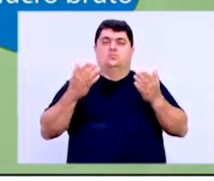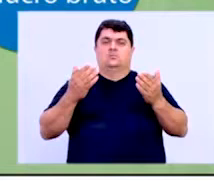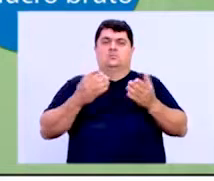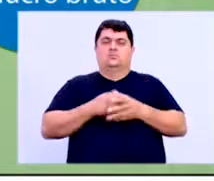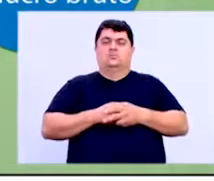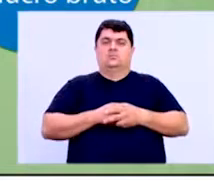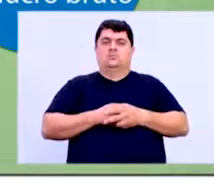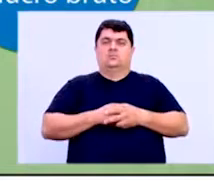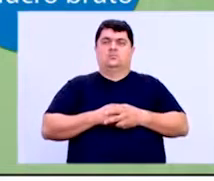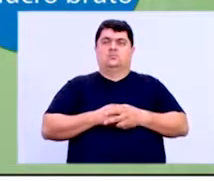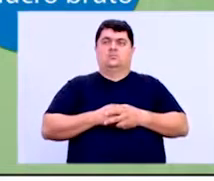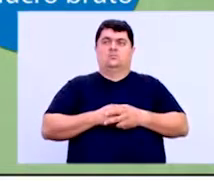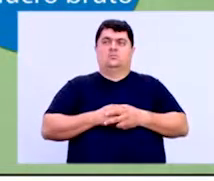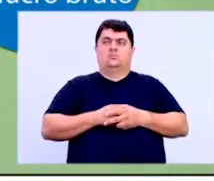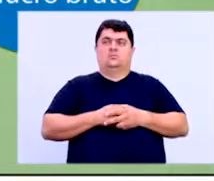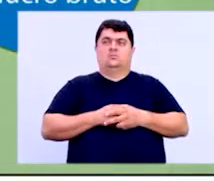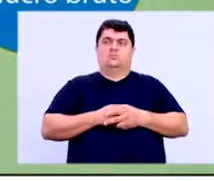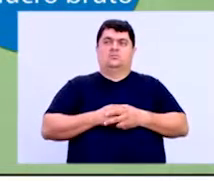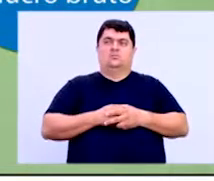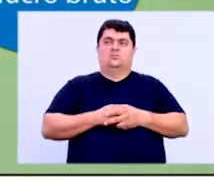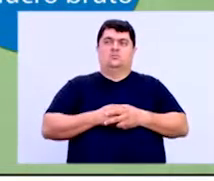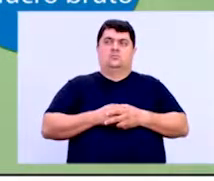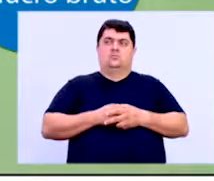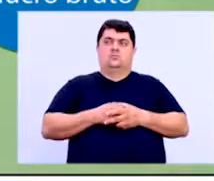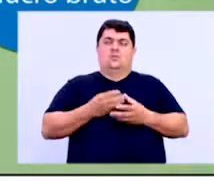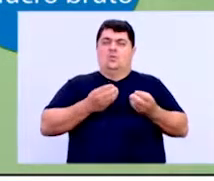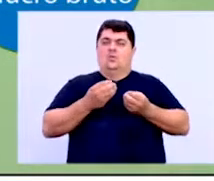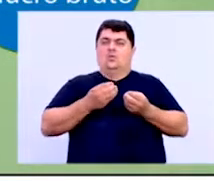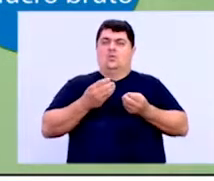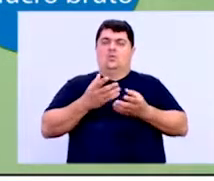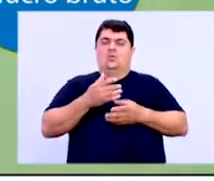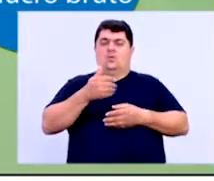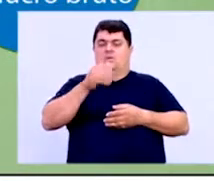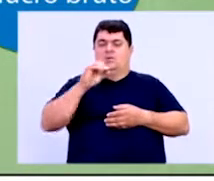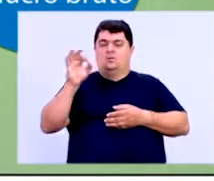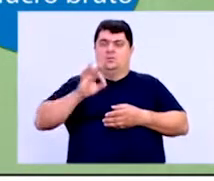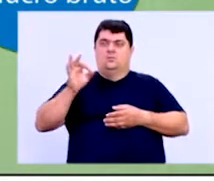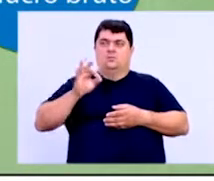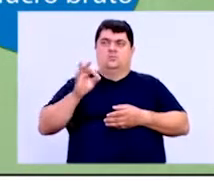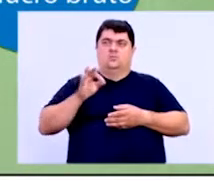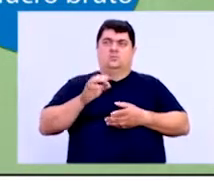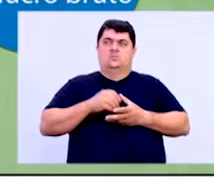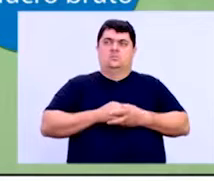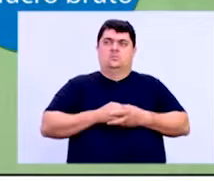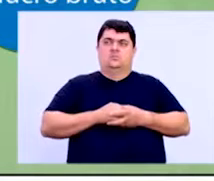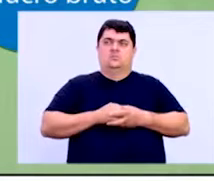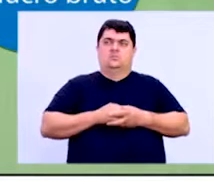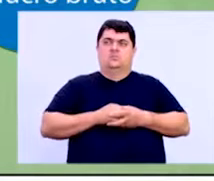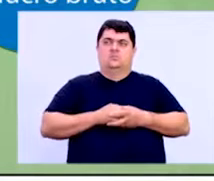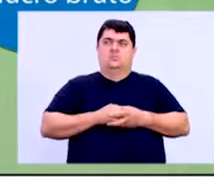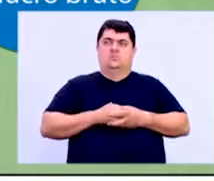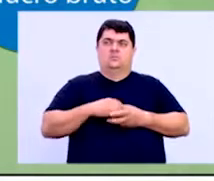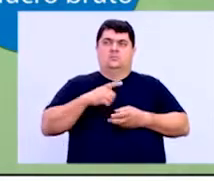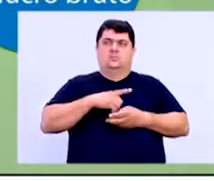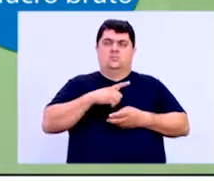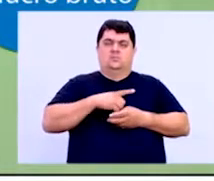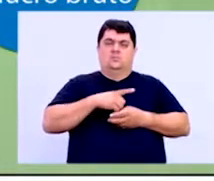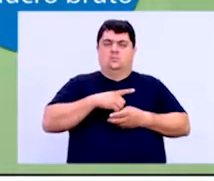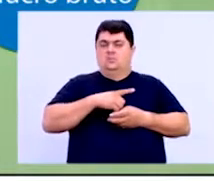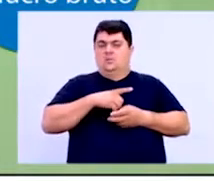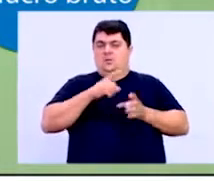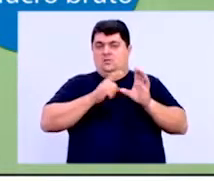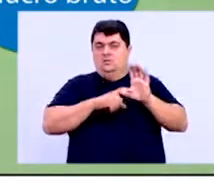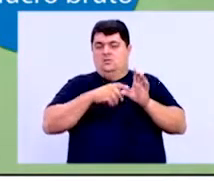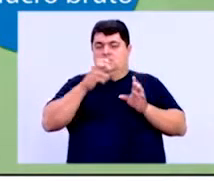aqui equivale à nossa receita? Olha, a nossa despesa